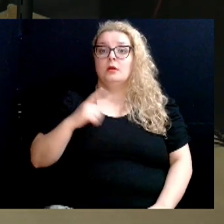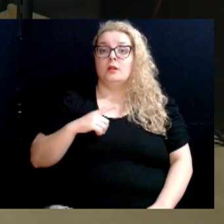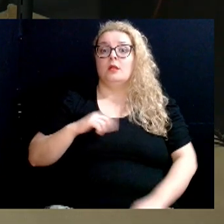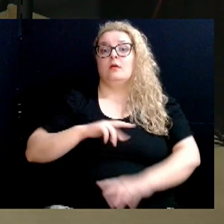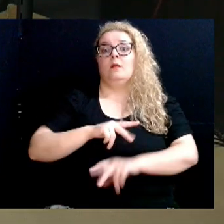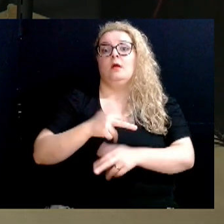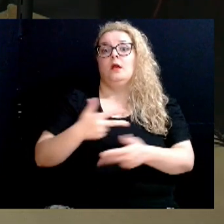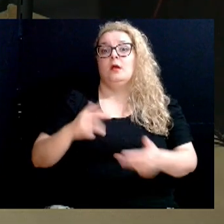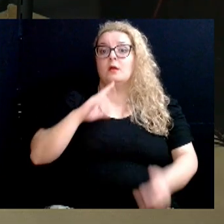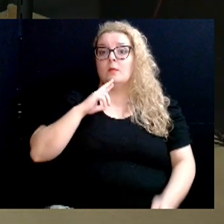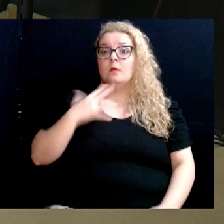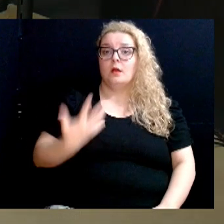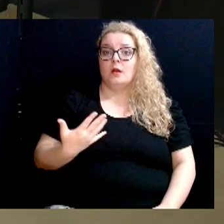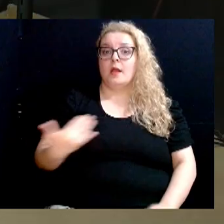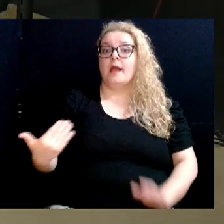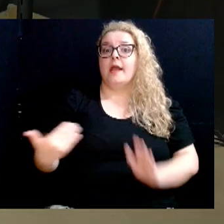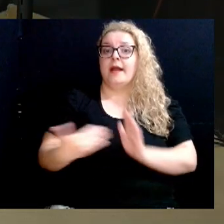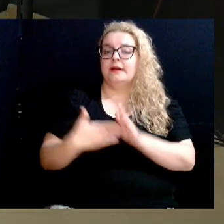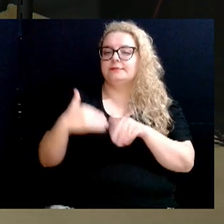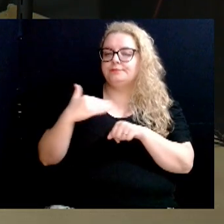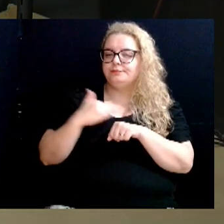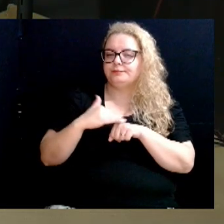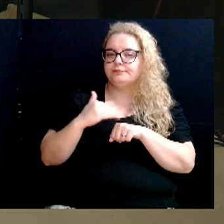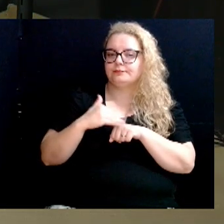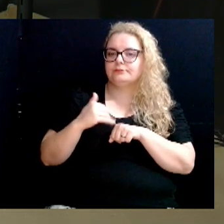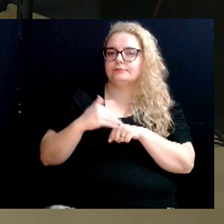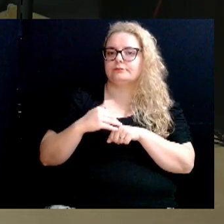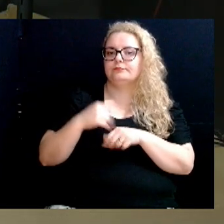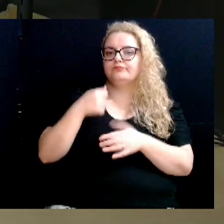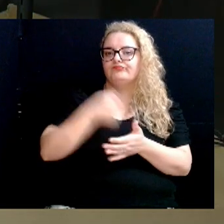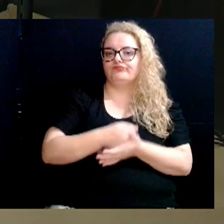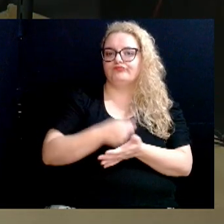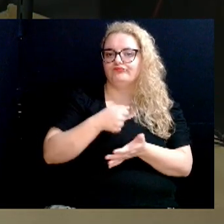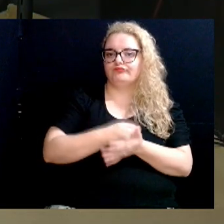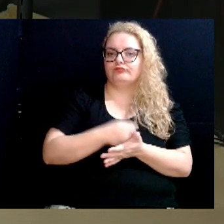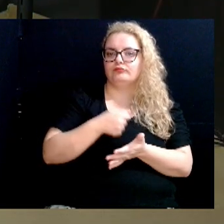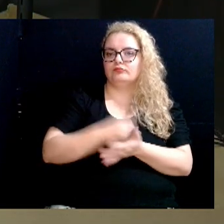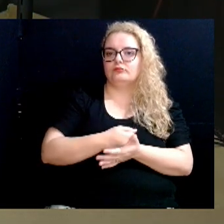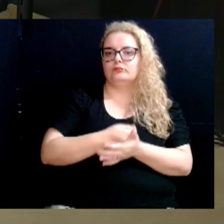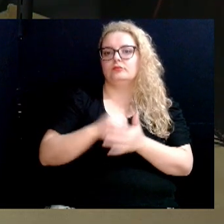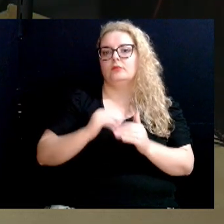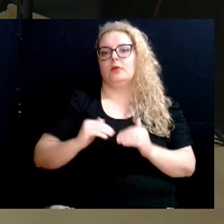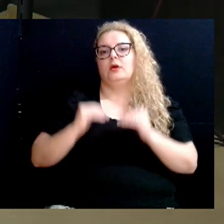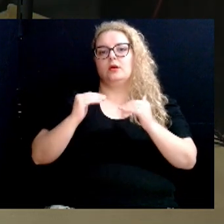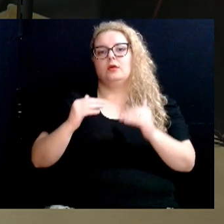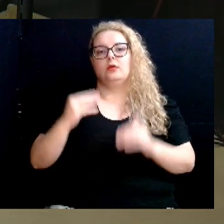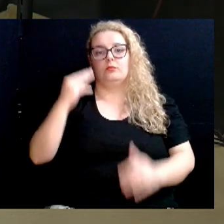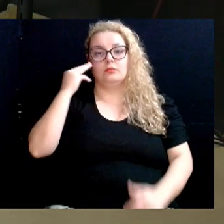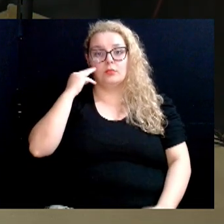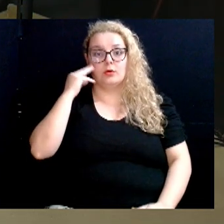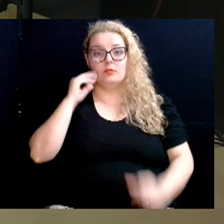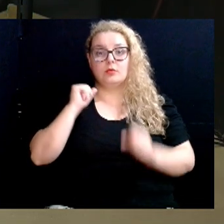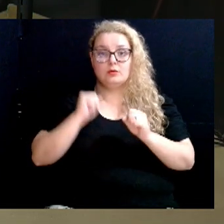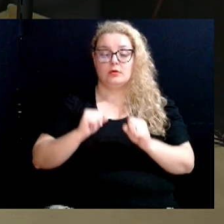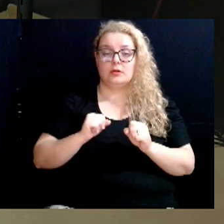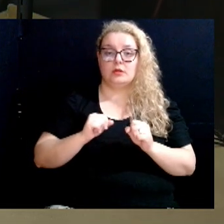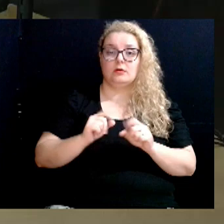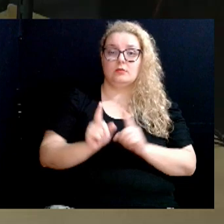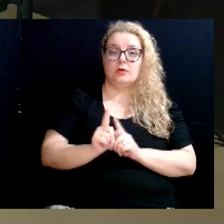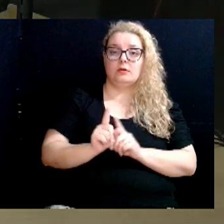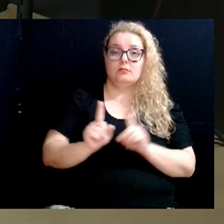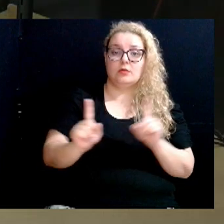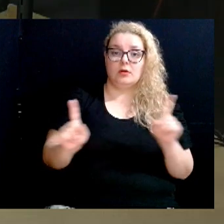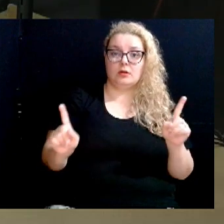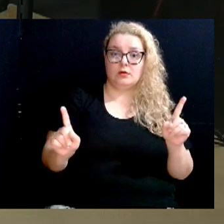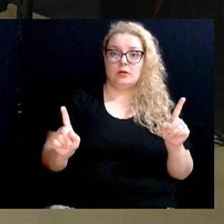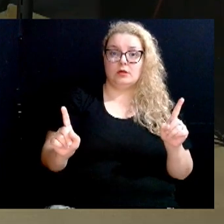até o carinho parece virar uma obrigação. A sobrecarga mental pode fazer a pessoa se afastar da intimidade